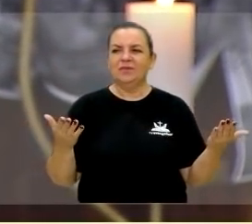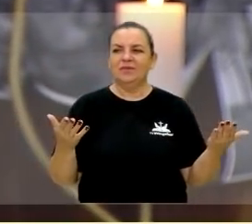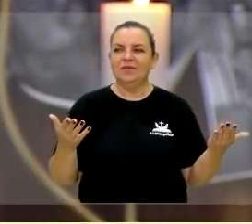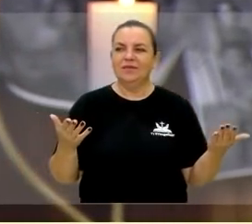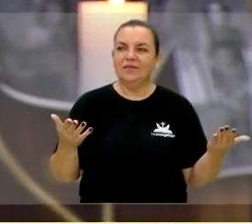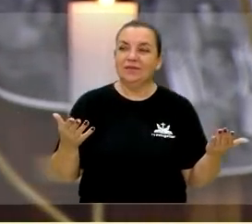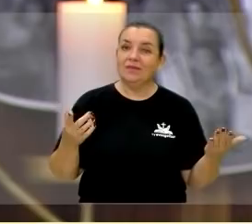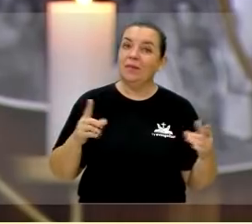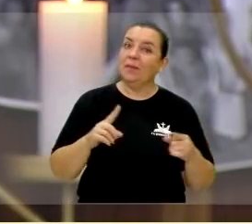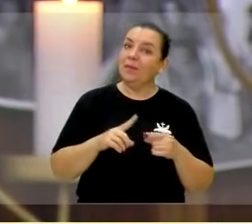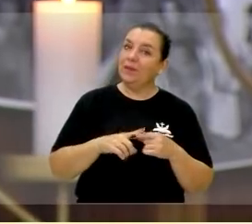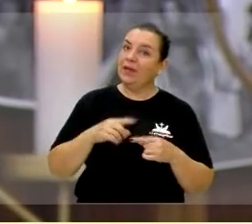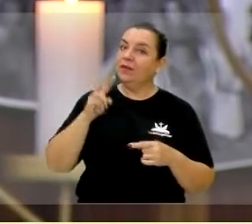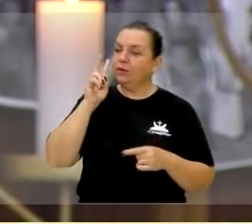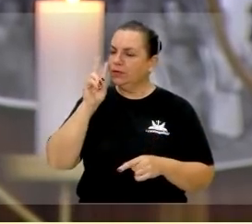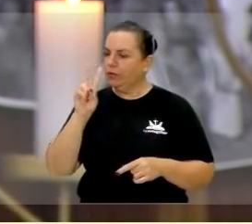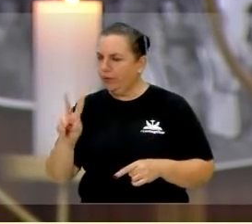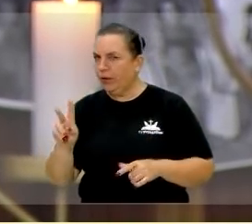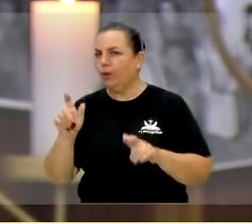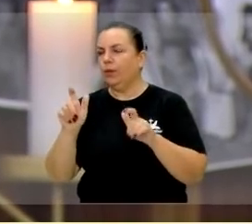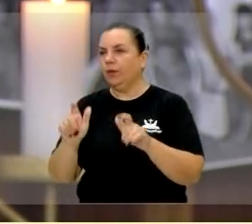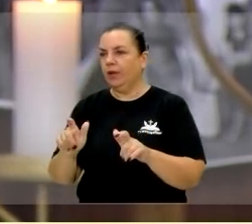Outra coisa é você ver o lugar,